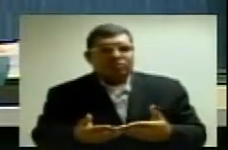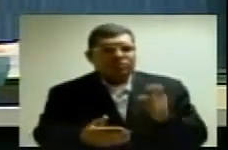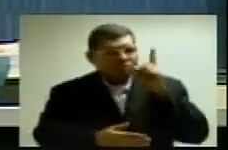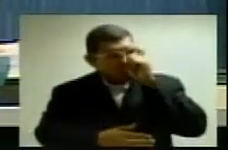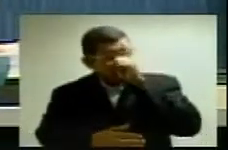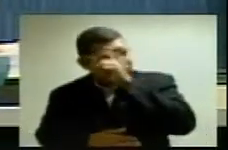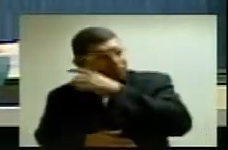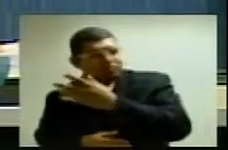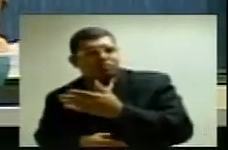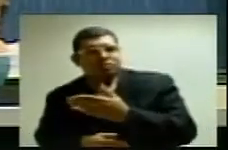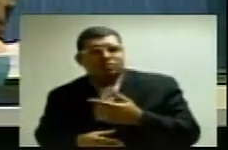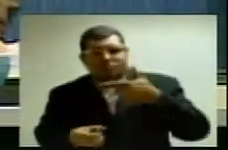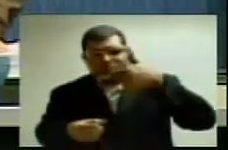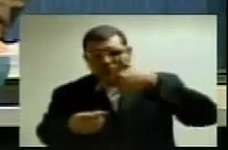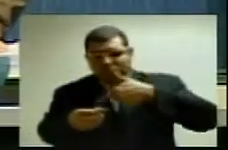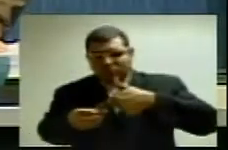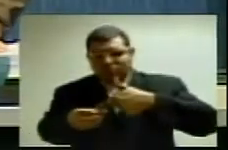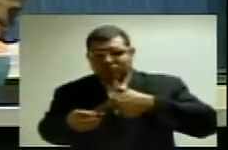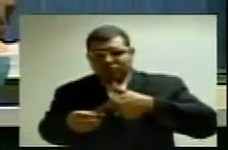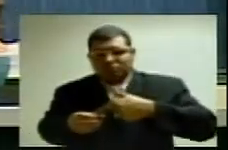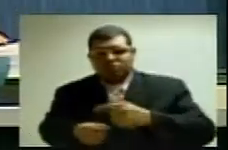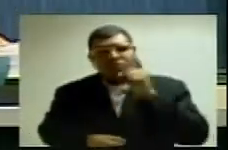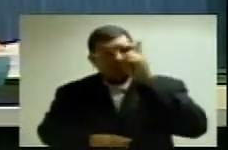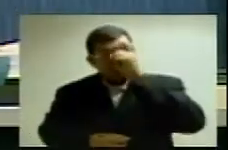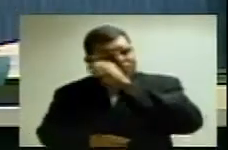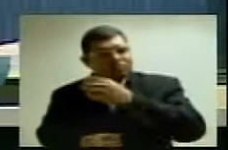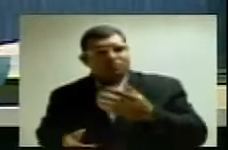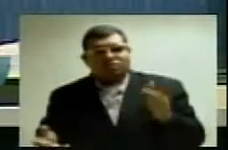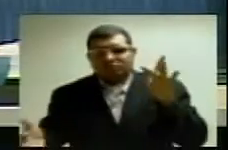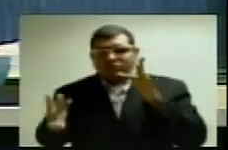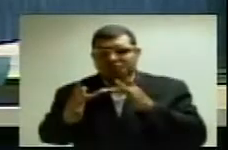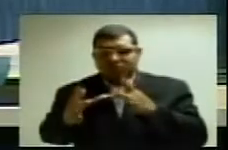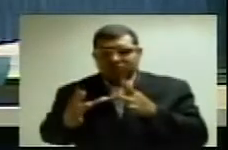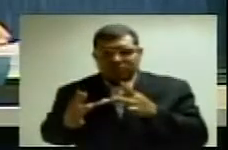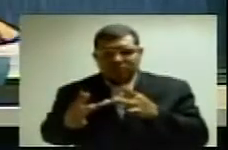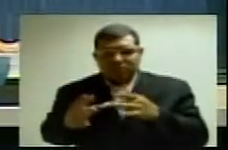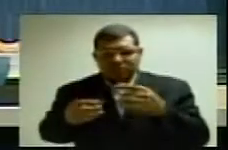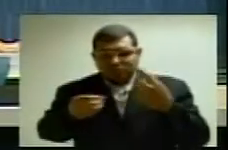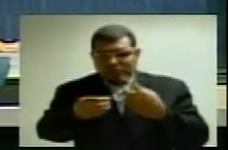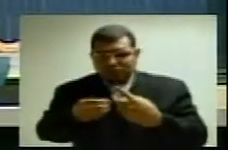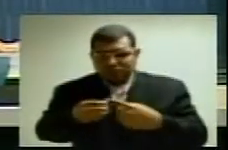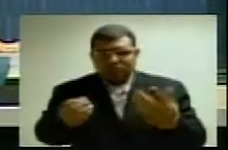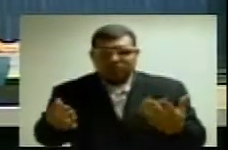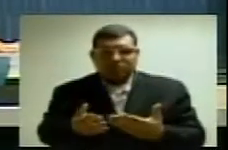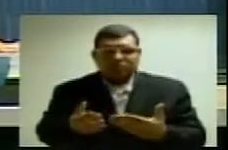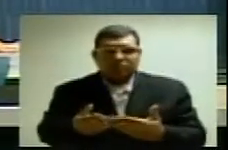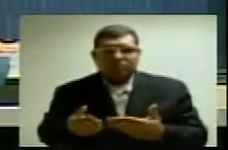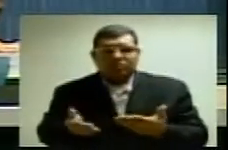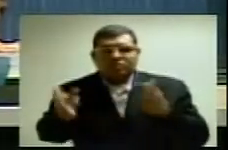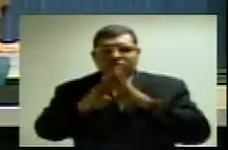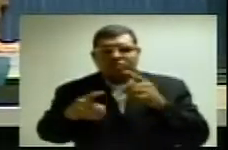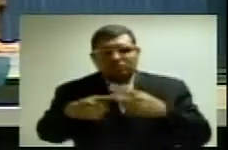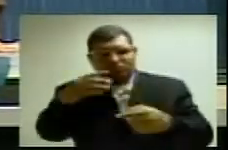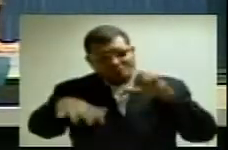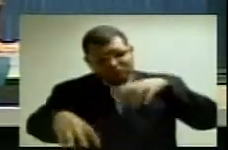com dificuldade de abastecimento, que está com a sua ligação com o município de Rio Branco interrompida